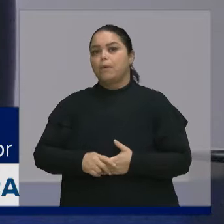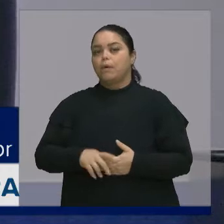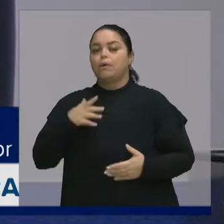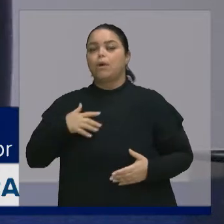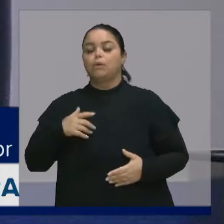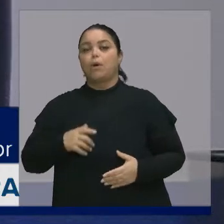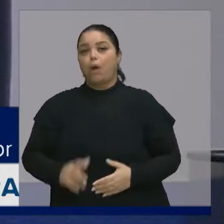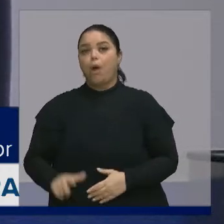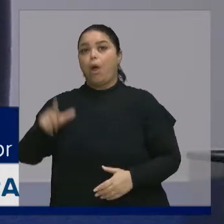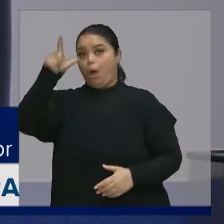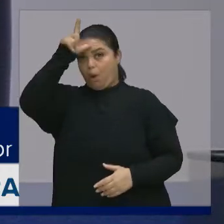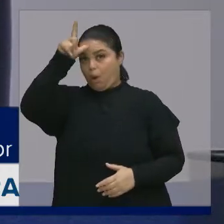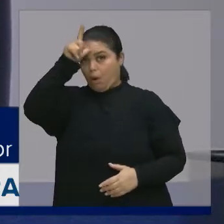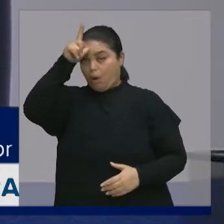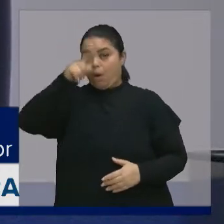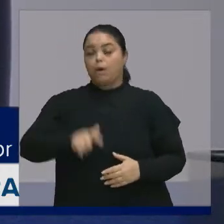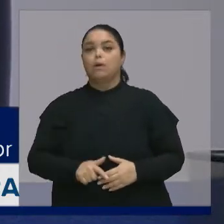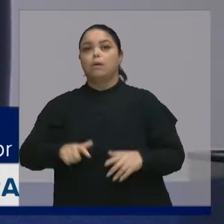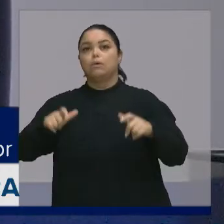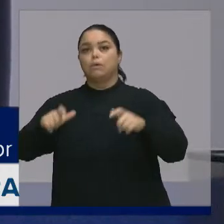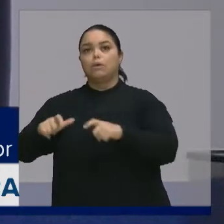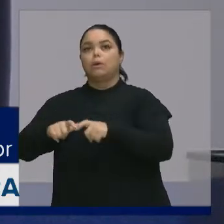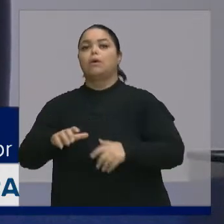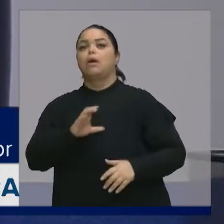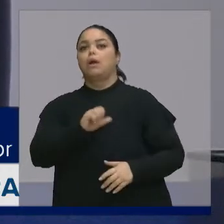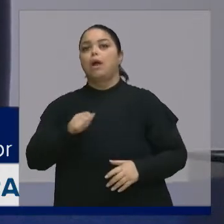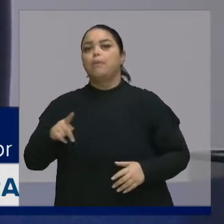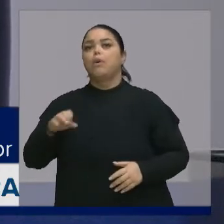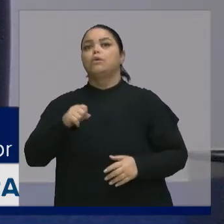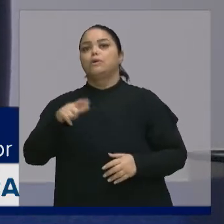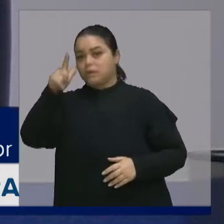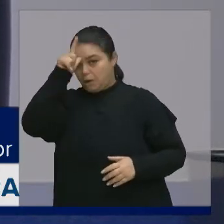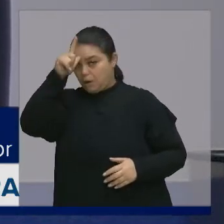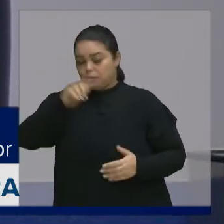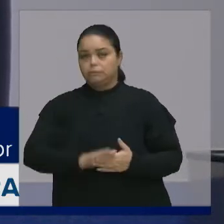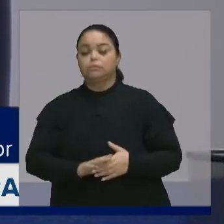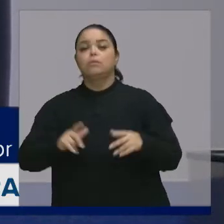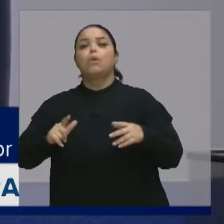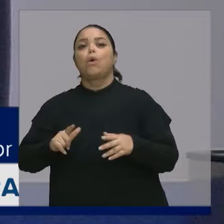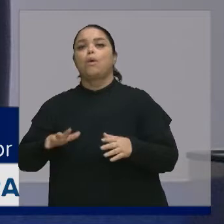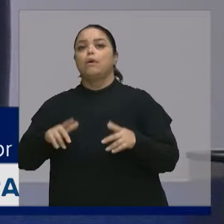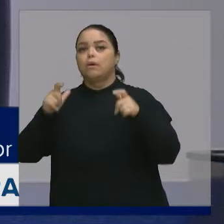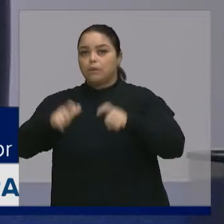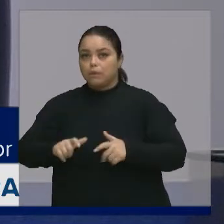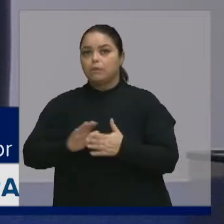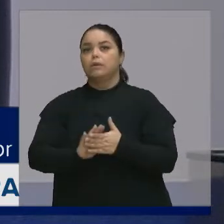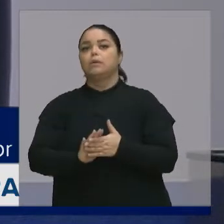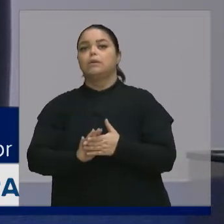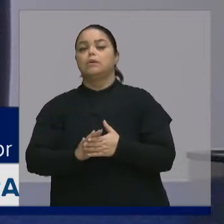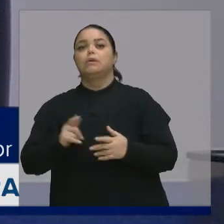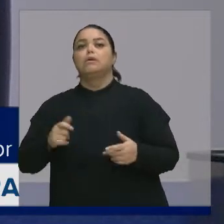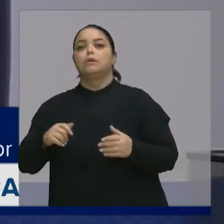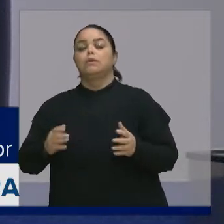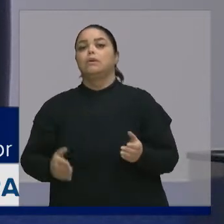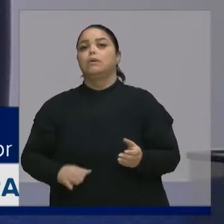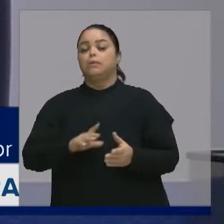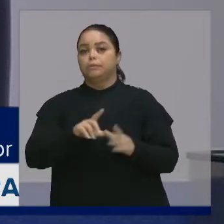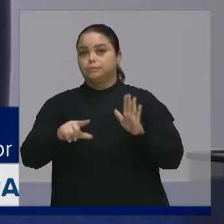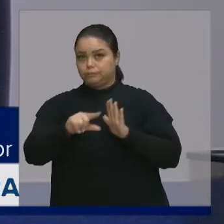dos Alemães. Comissão, Justiça, o rito é urgente. Termo do prazo para emendas